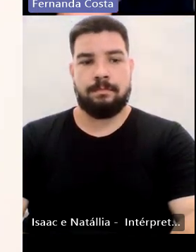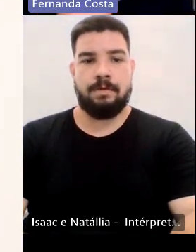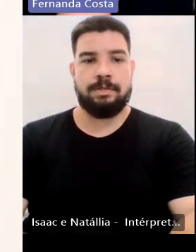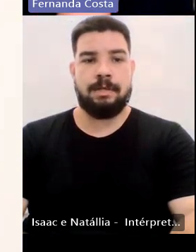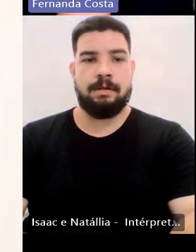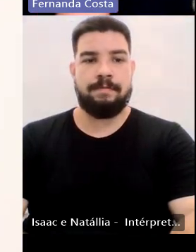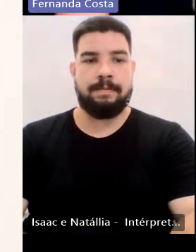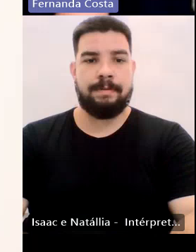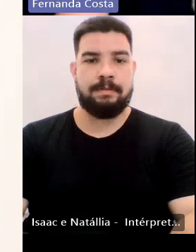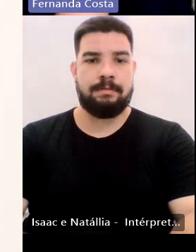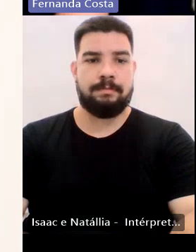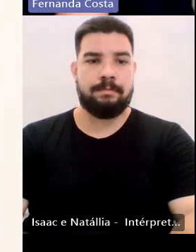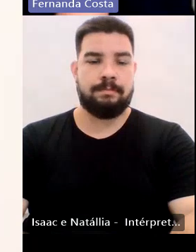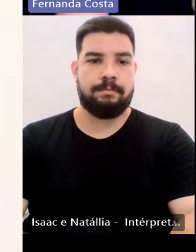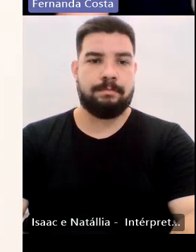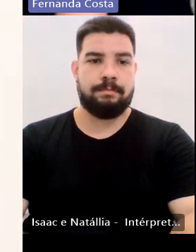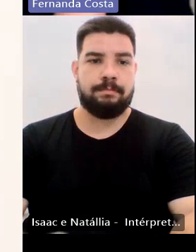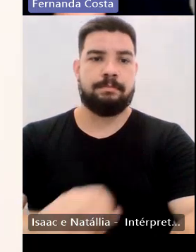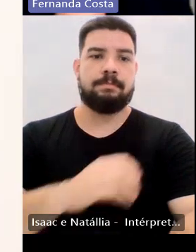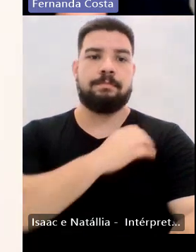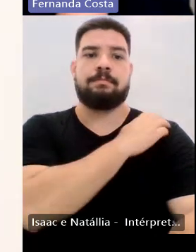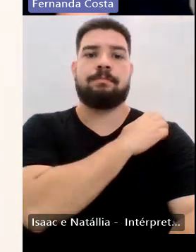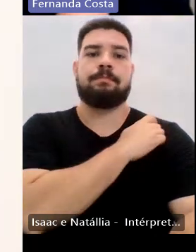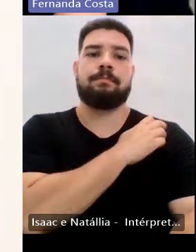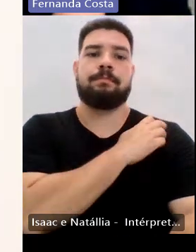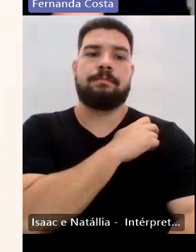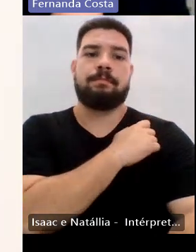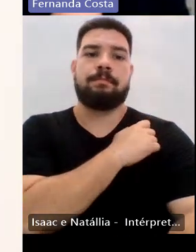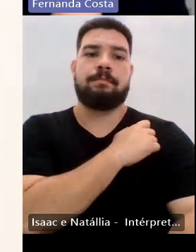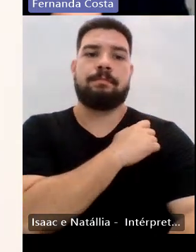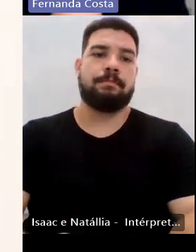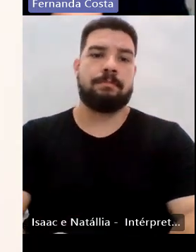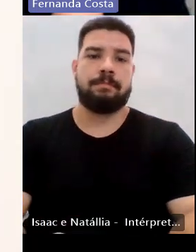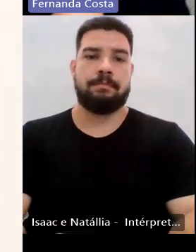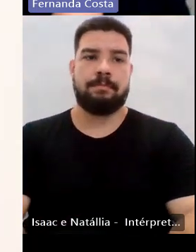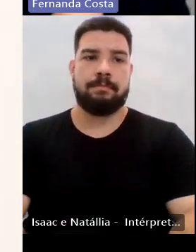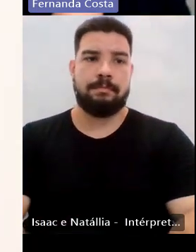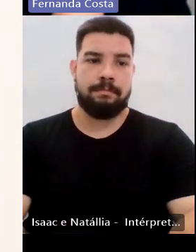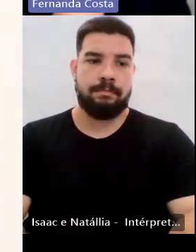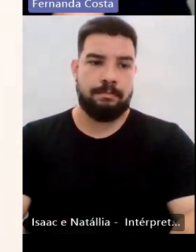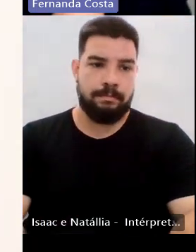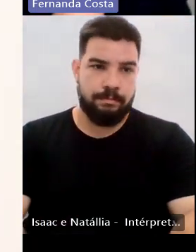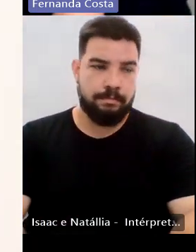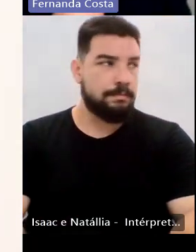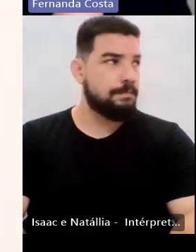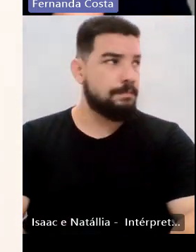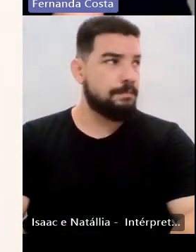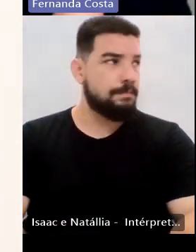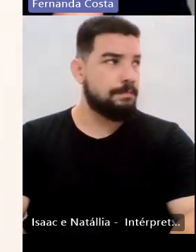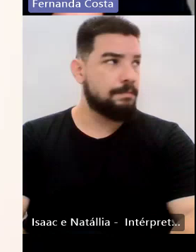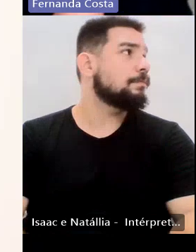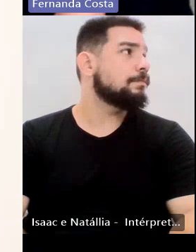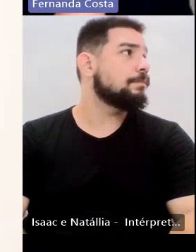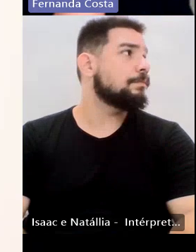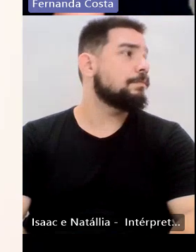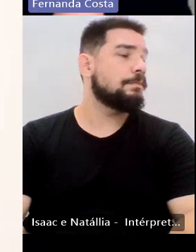O córtex auditivo interpreta essa informação como som, por exemplo, música ou fala.